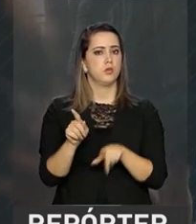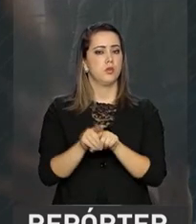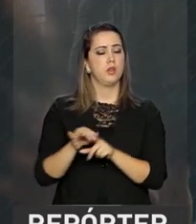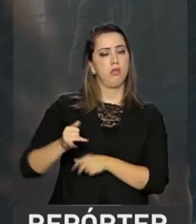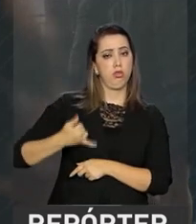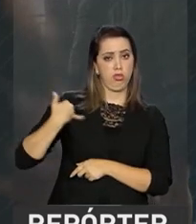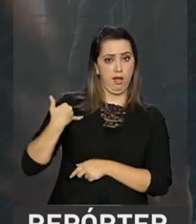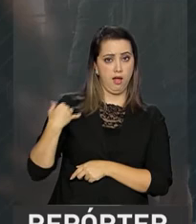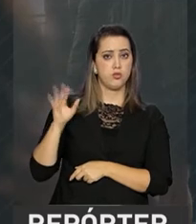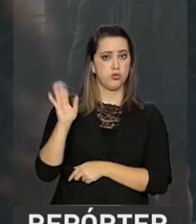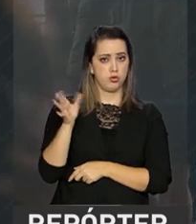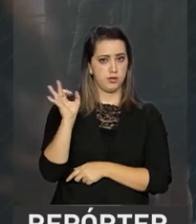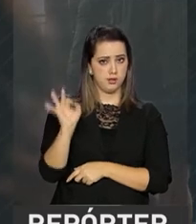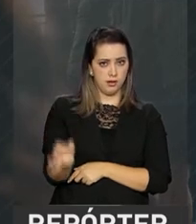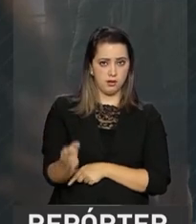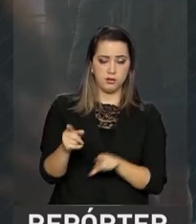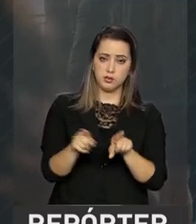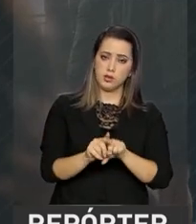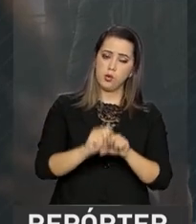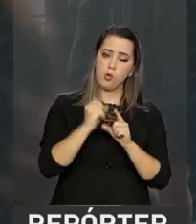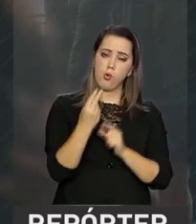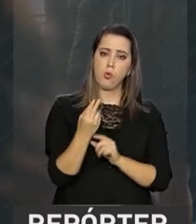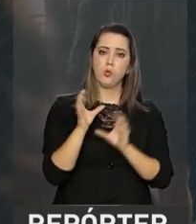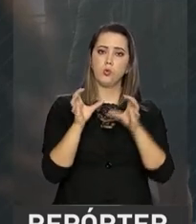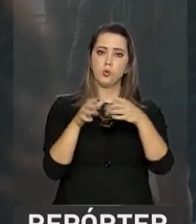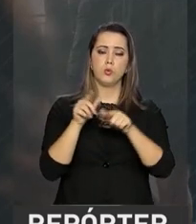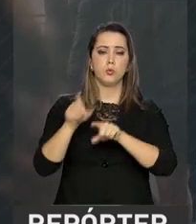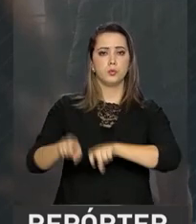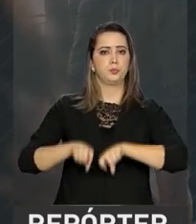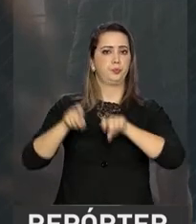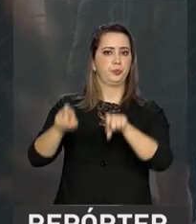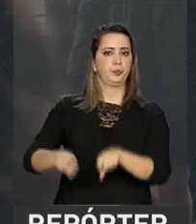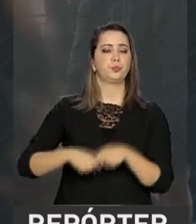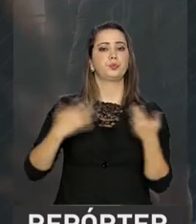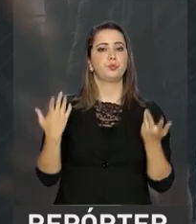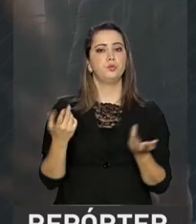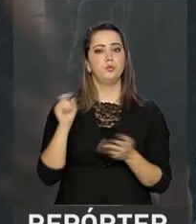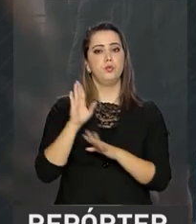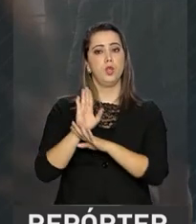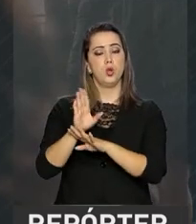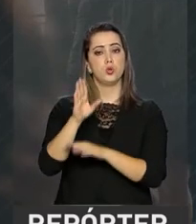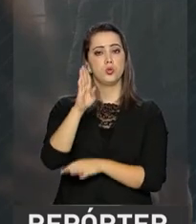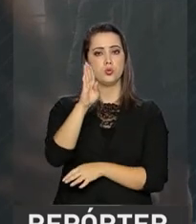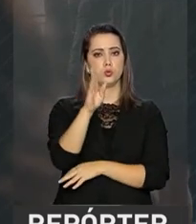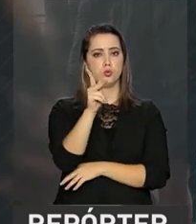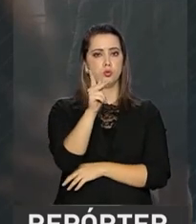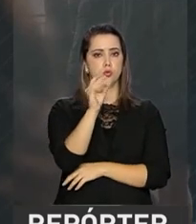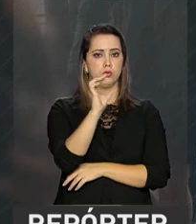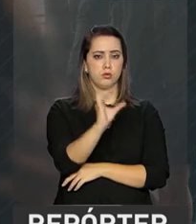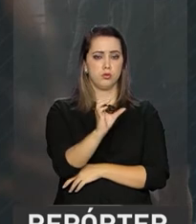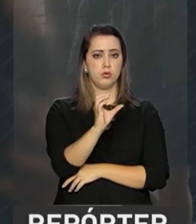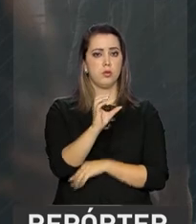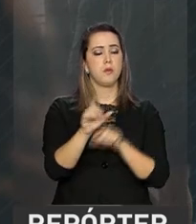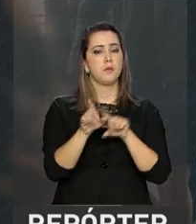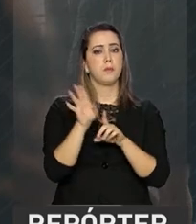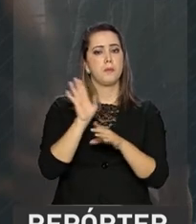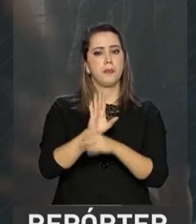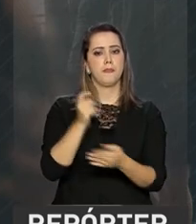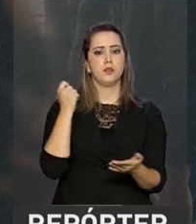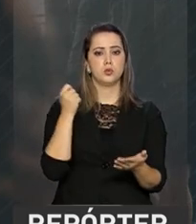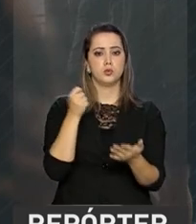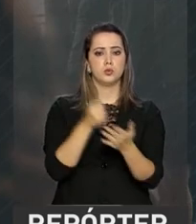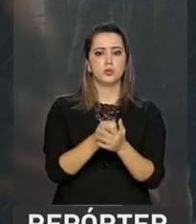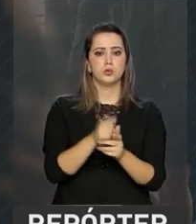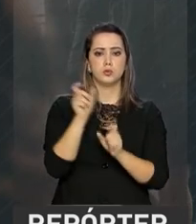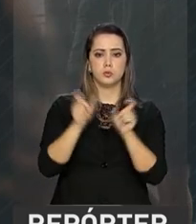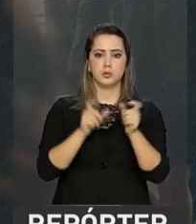idade para se aposentar e trabalhadores rurais o benefício da prestação continuada bpc ajuda paga pelo